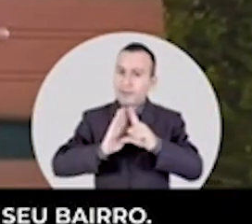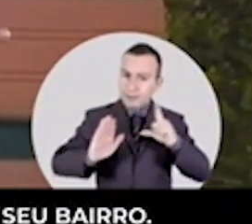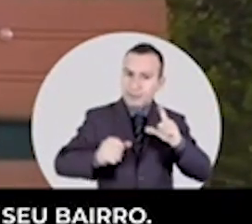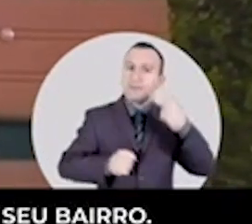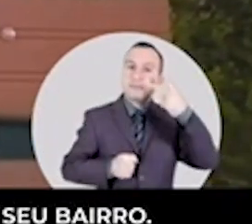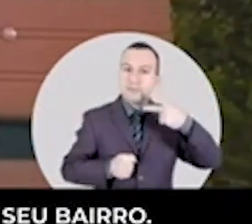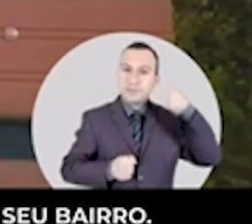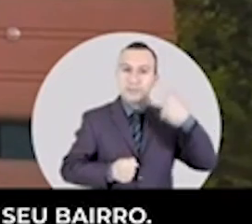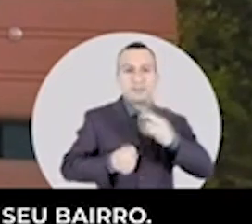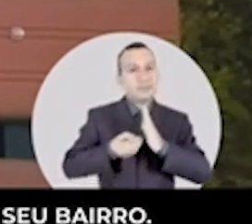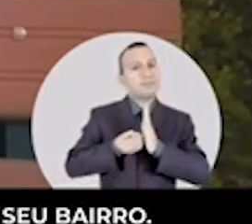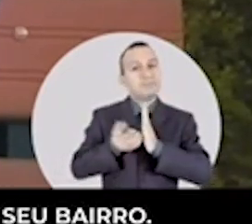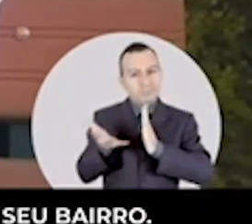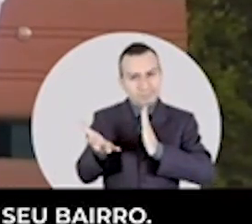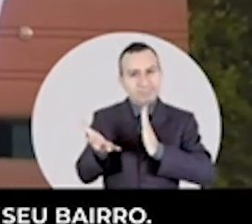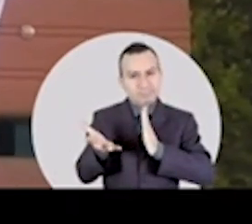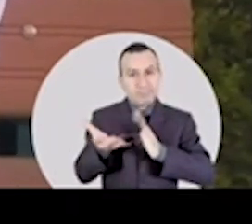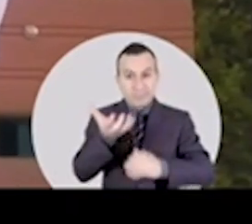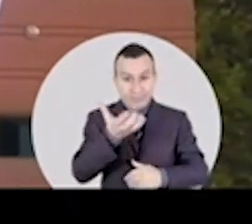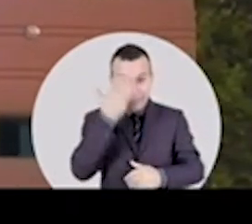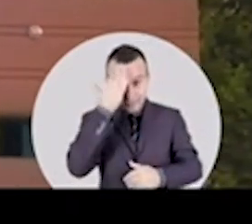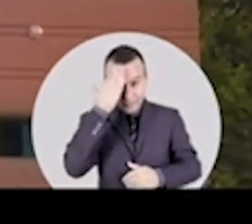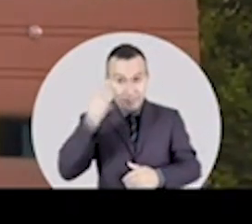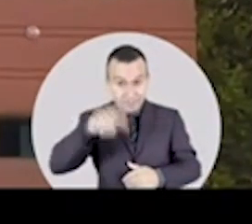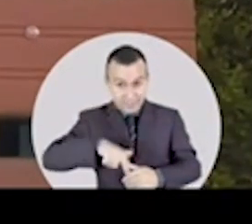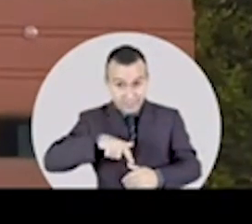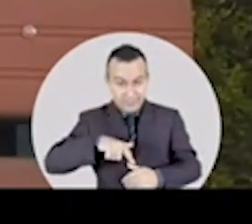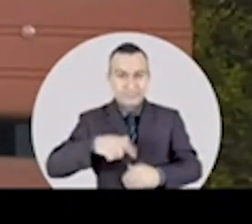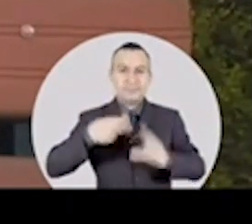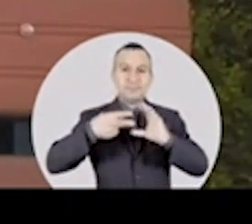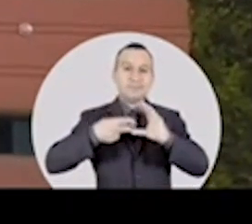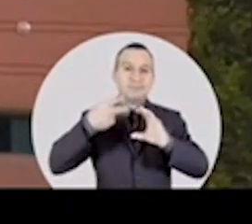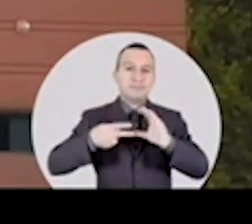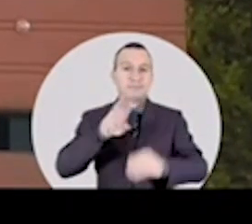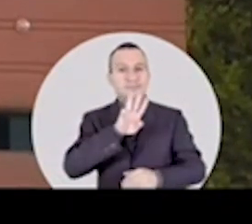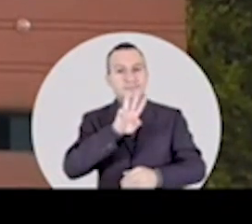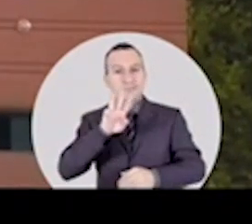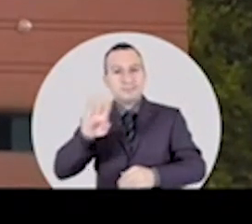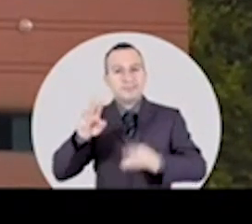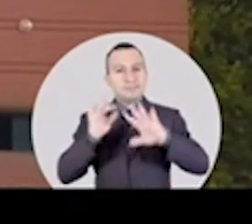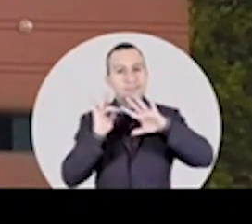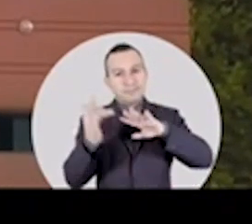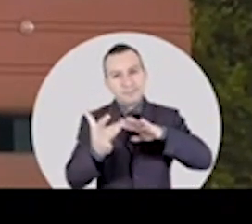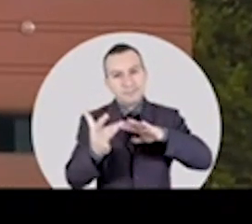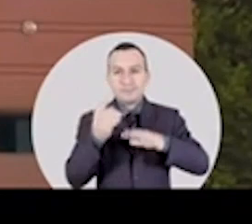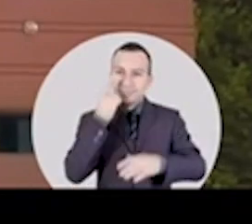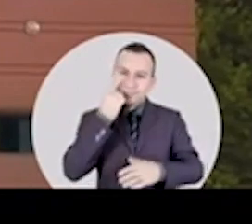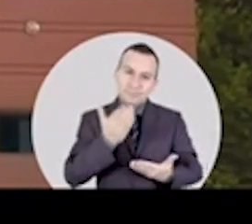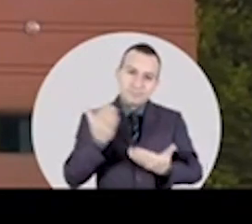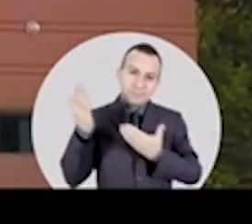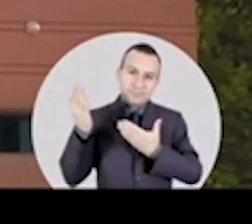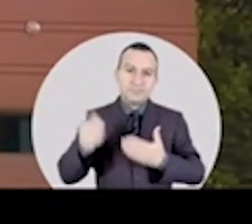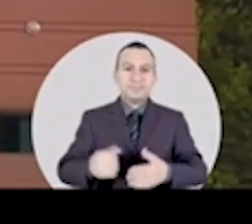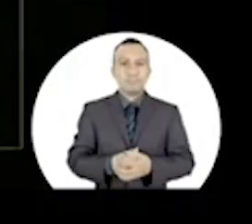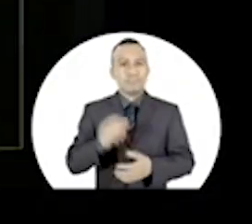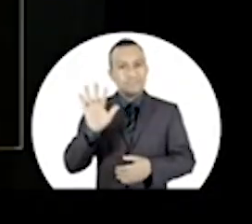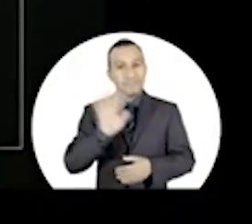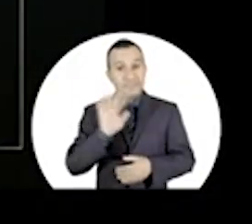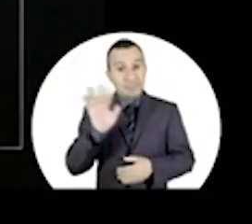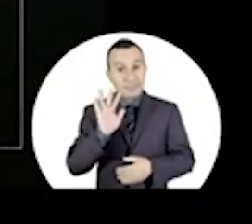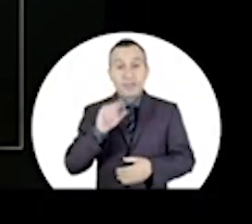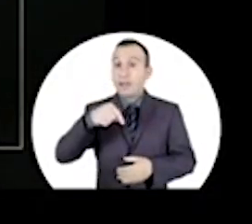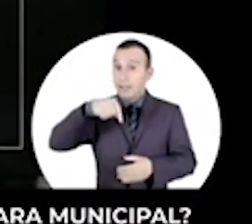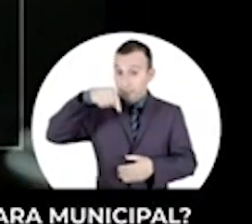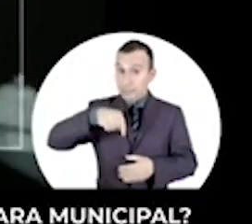reformas de praça chegam aí no seu bairro. Para saber mais, acesse o site da Câmara e nos siga nas nossas redes sociais. Oi,